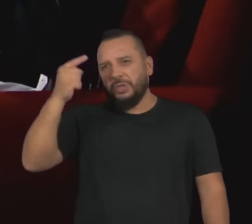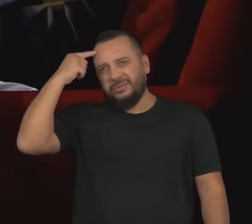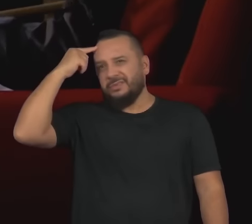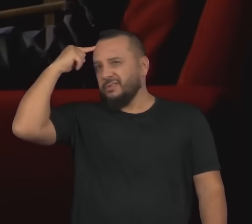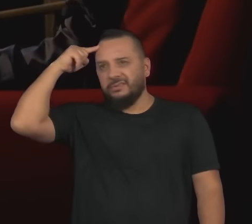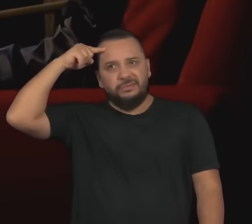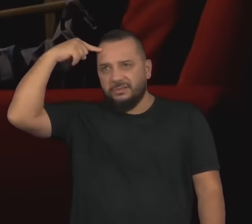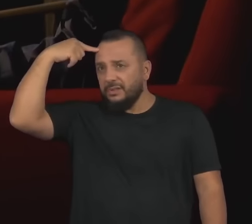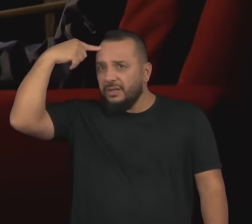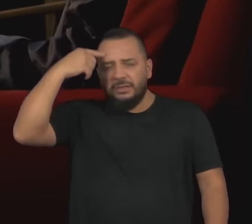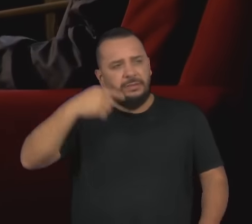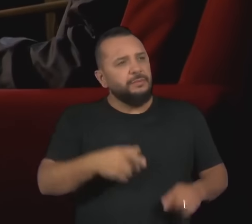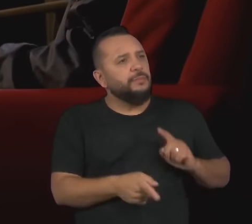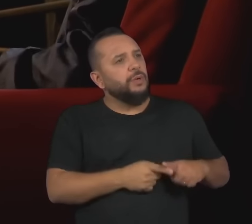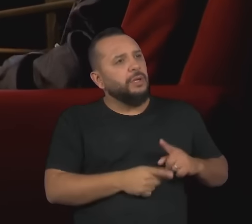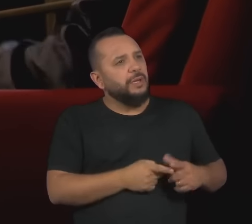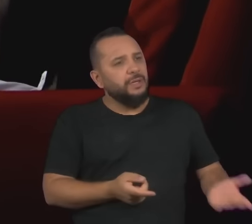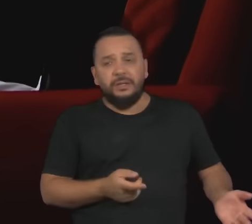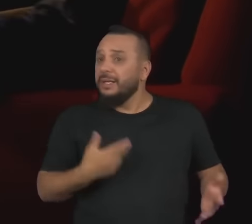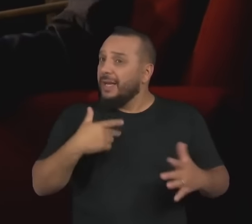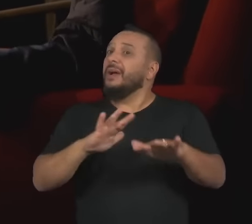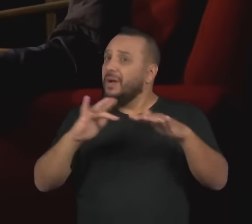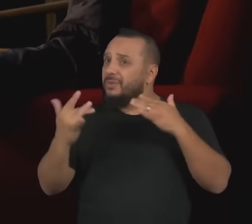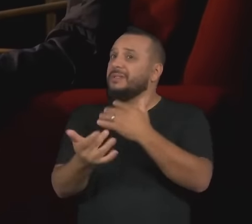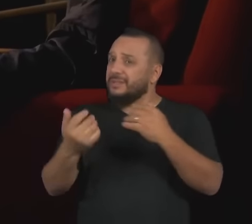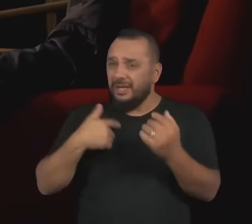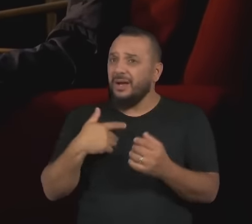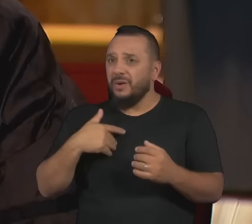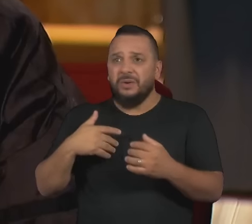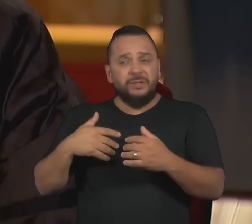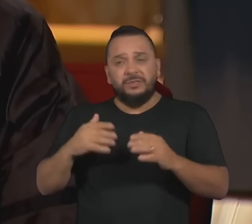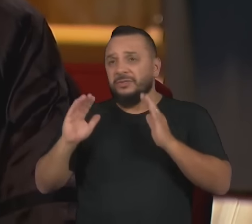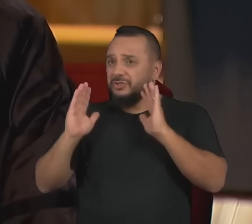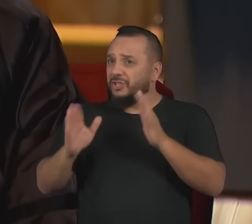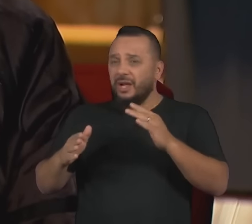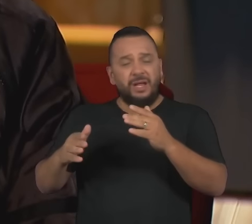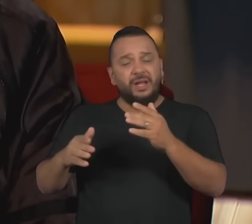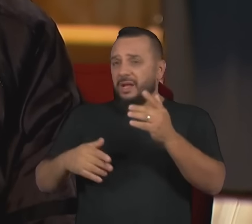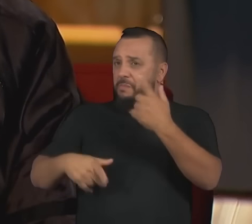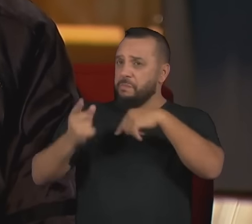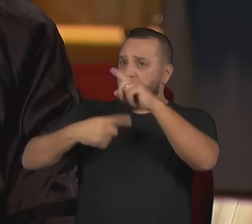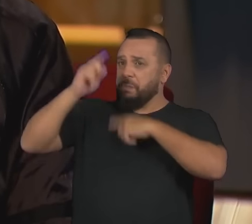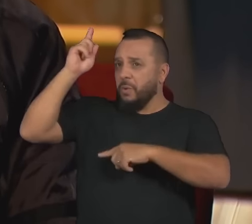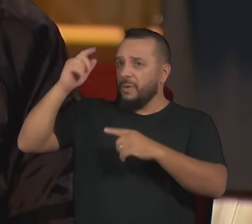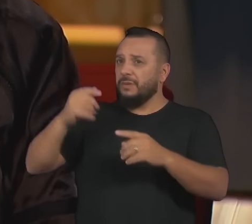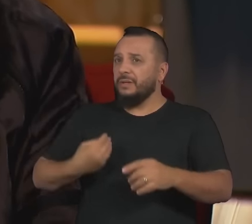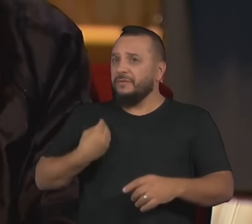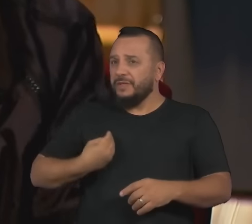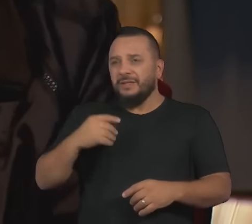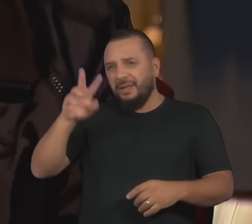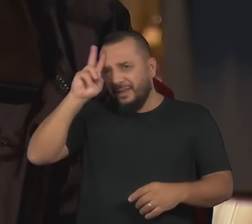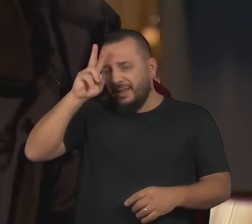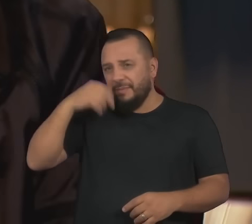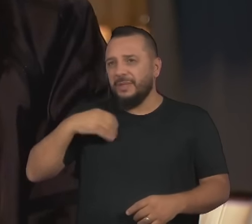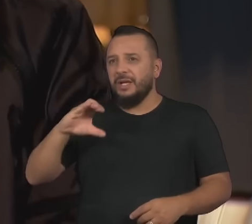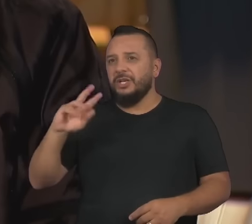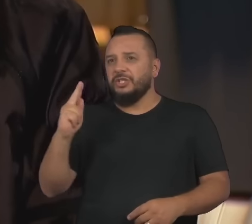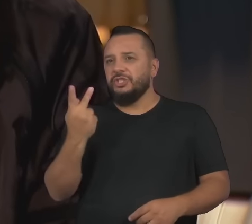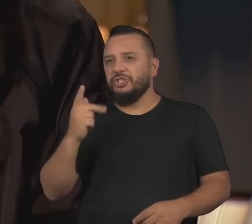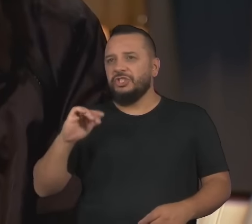quê? Porque a rede social fez uma grande revolução. Eu nunca mais vou me esquecer o Chico Buarque,